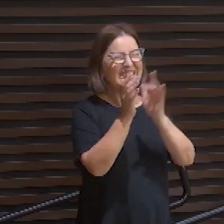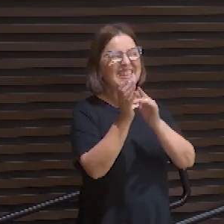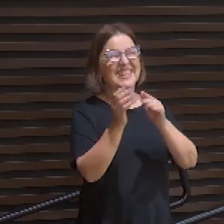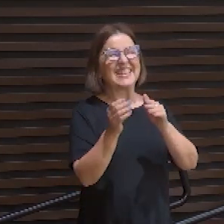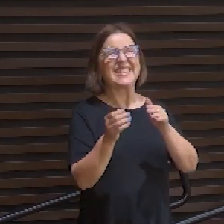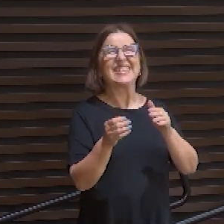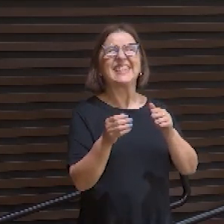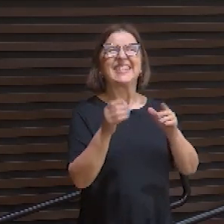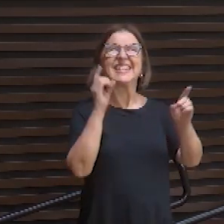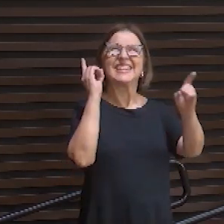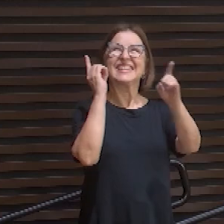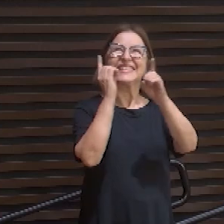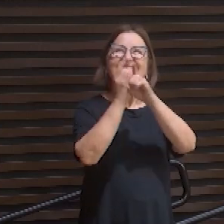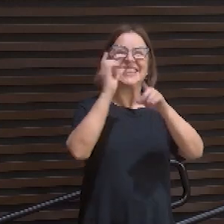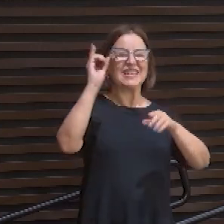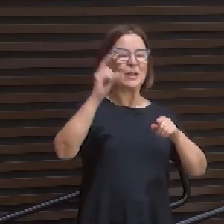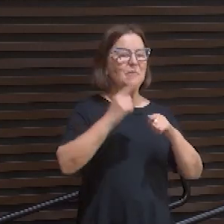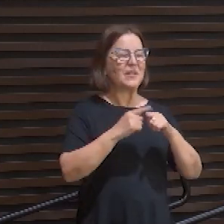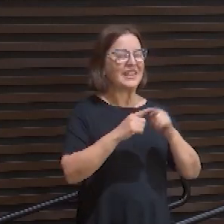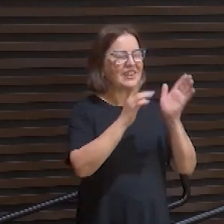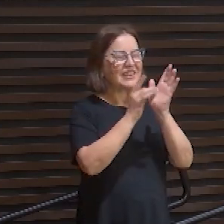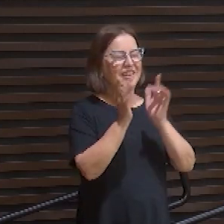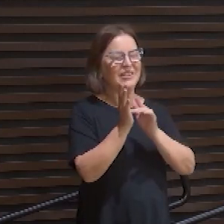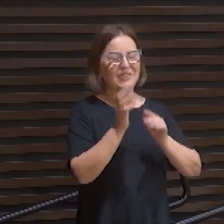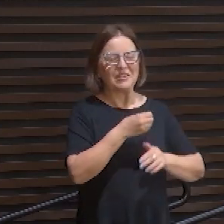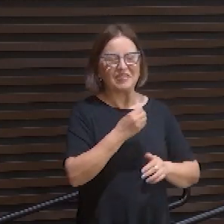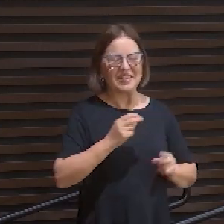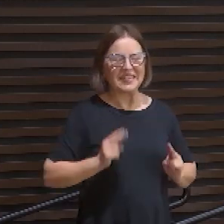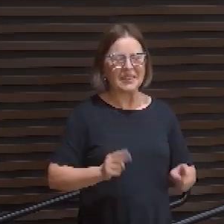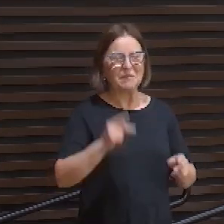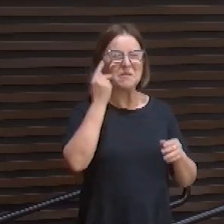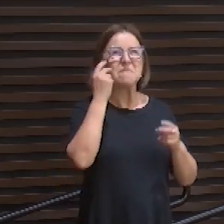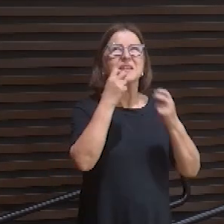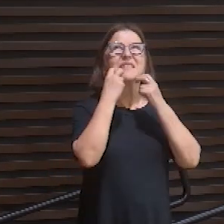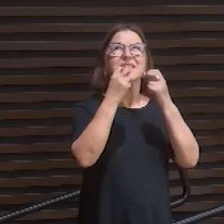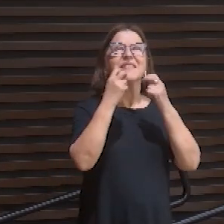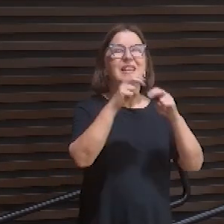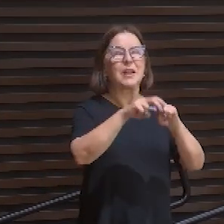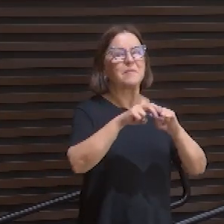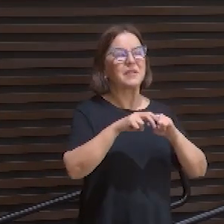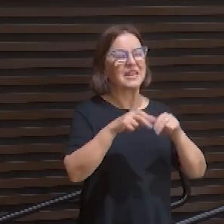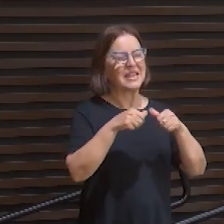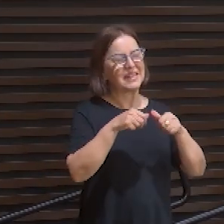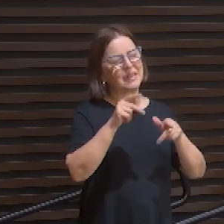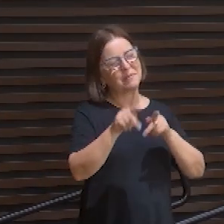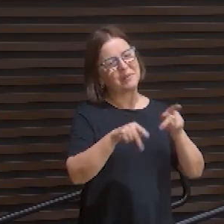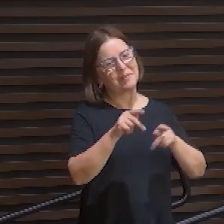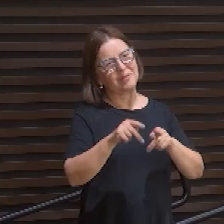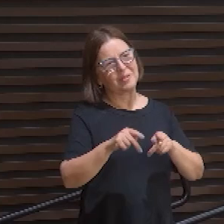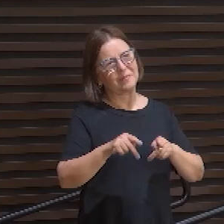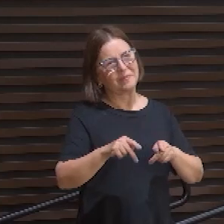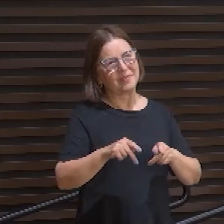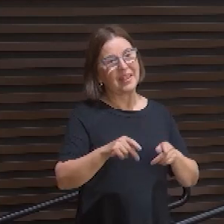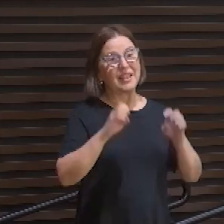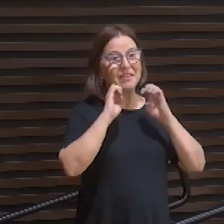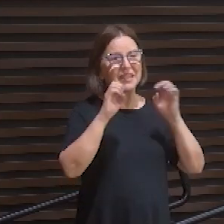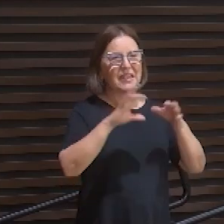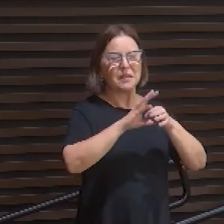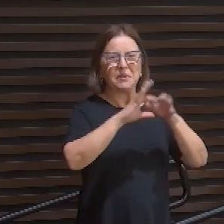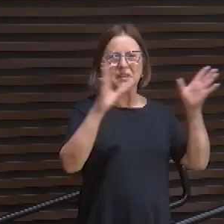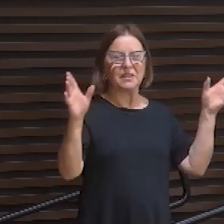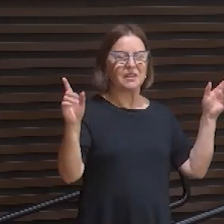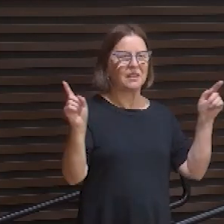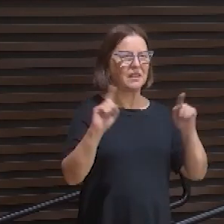porque ele vive sempre para interceder por nós. É um evangelho de libertação, não